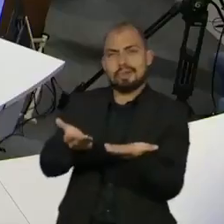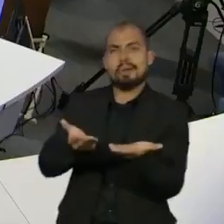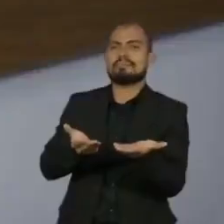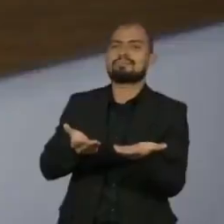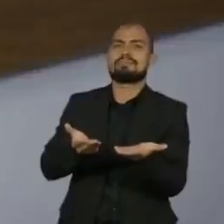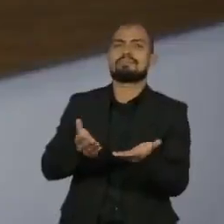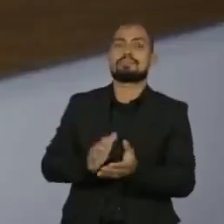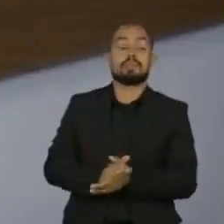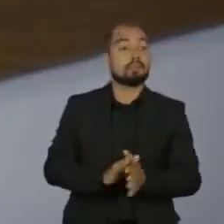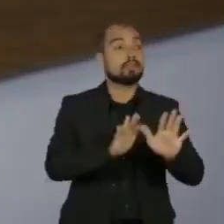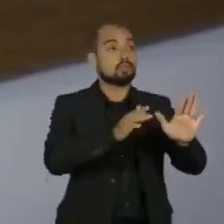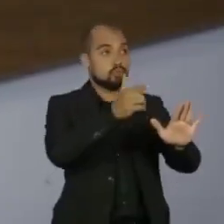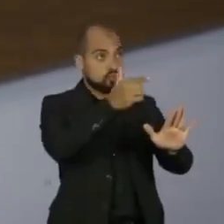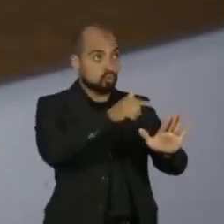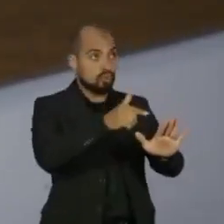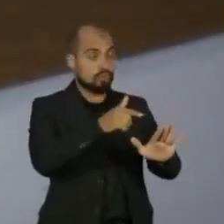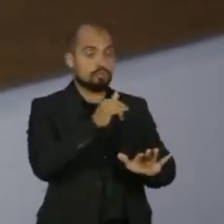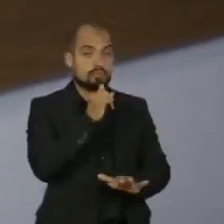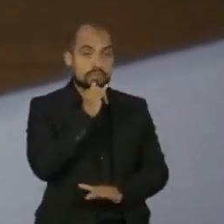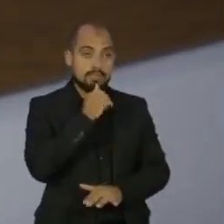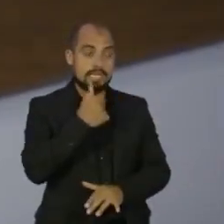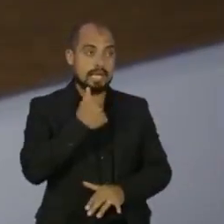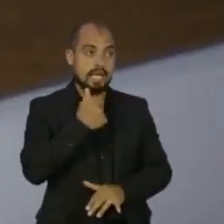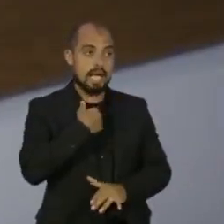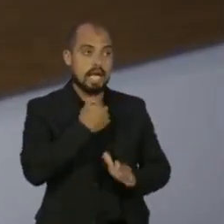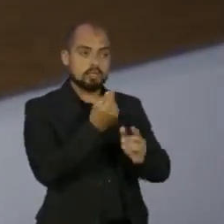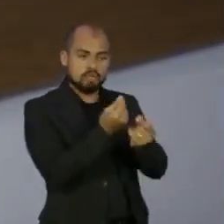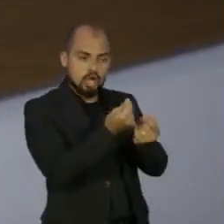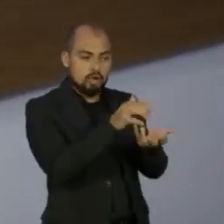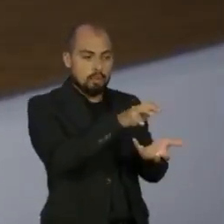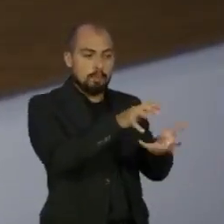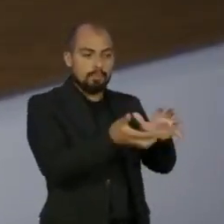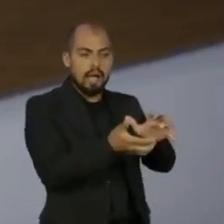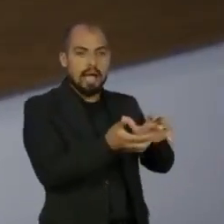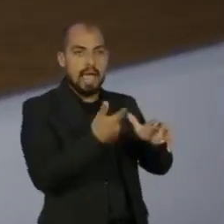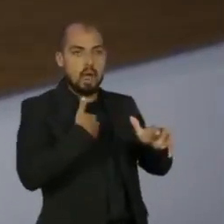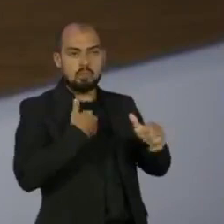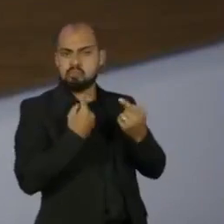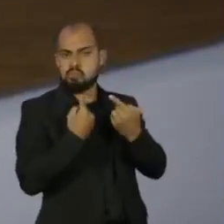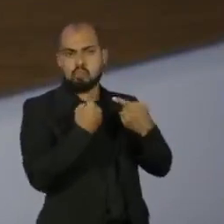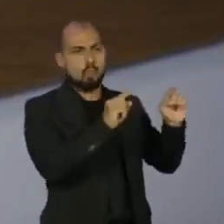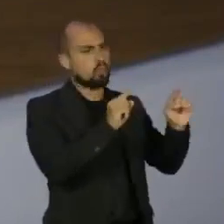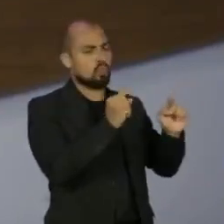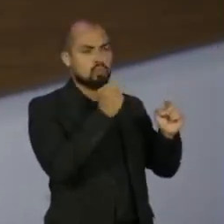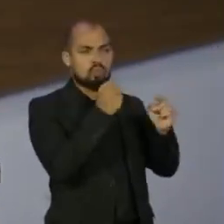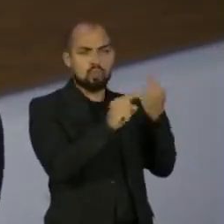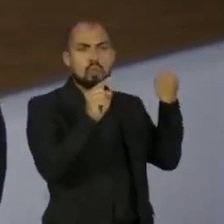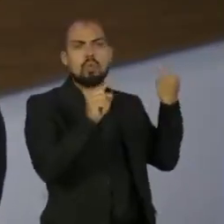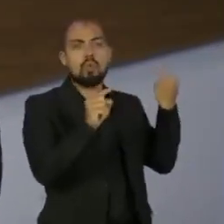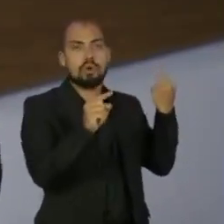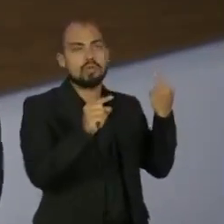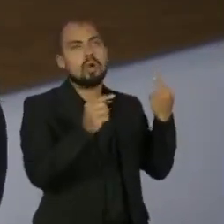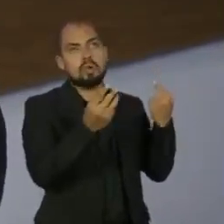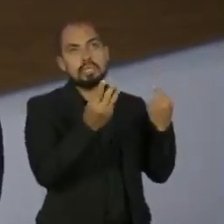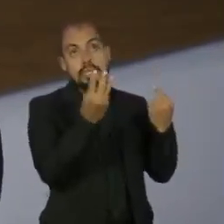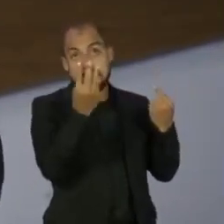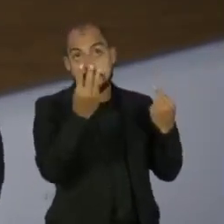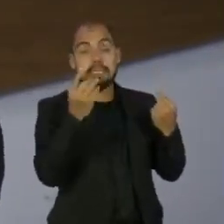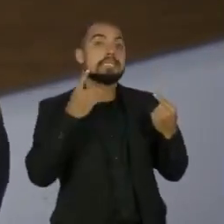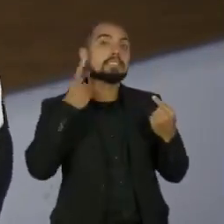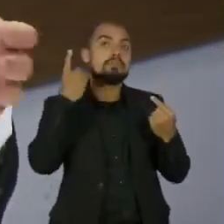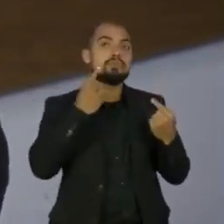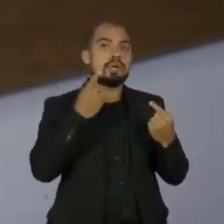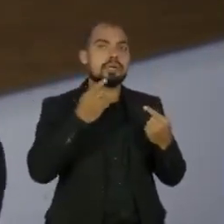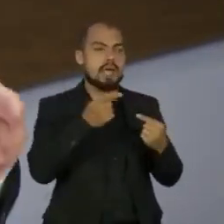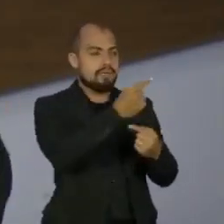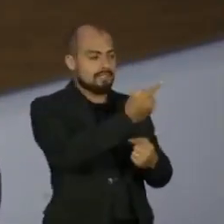eu queria tentar retomar que se eu sou contra reforma da Previdência por exemplo sou da sua bancada de sua conta eu e mais três deputados somos contas aí o governo